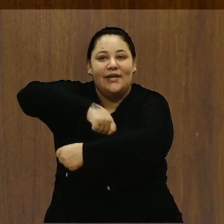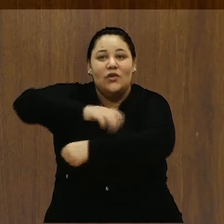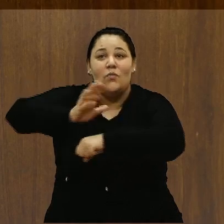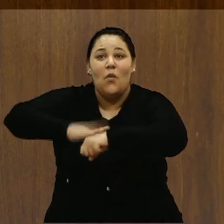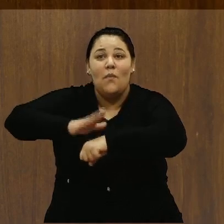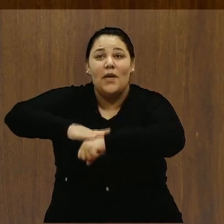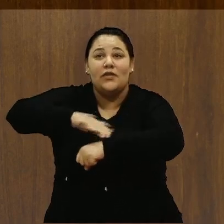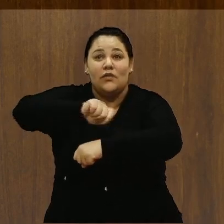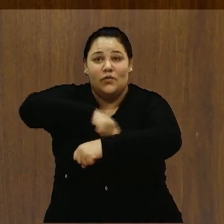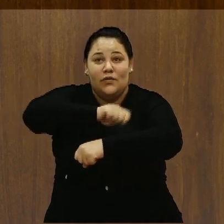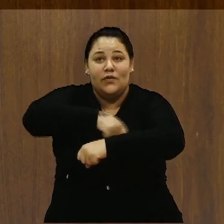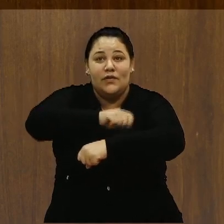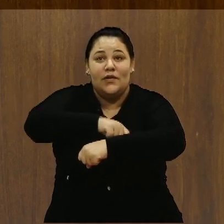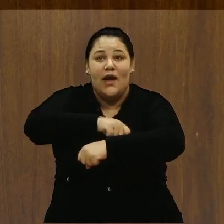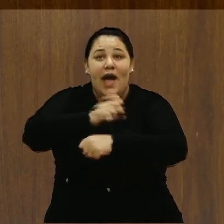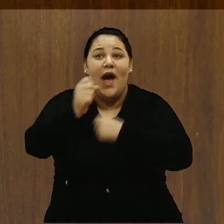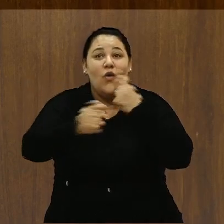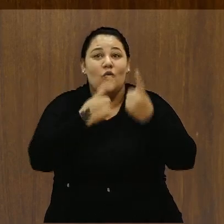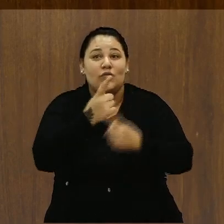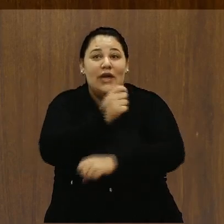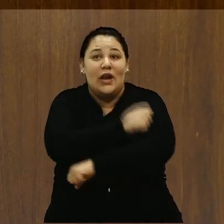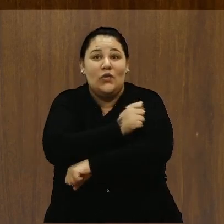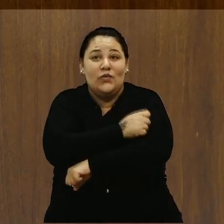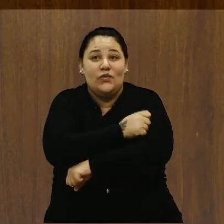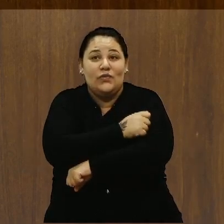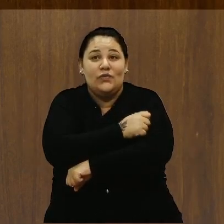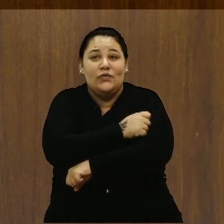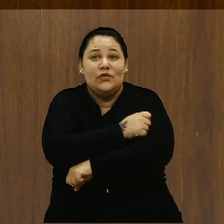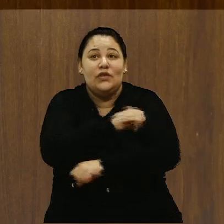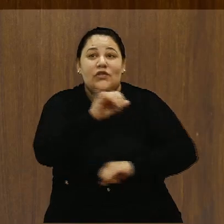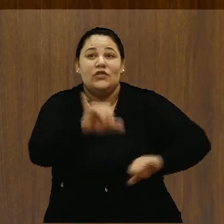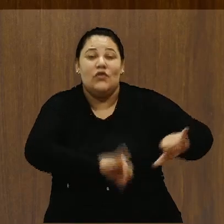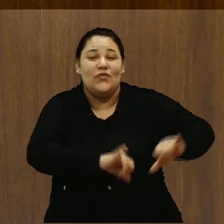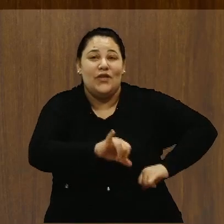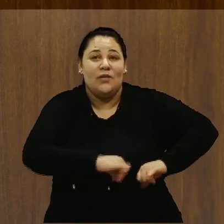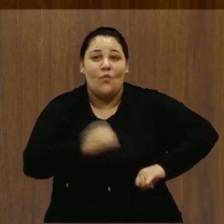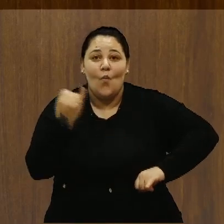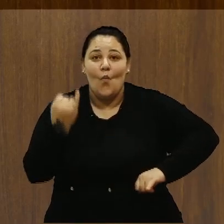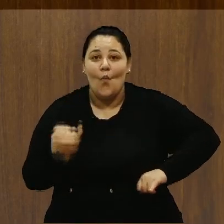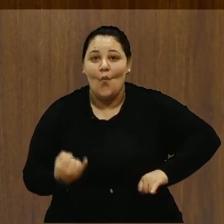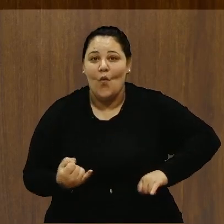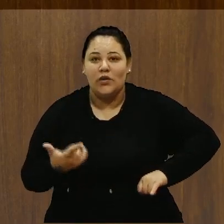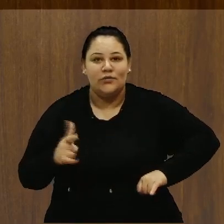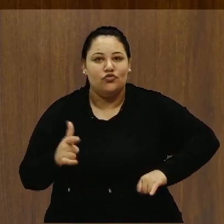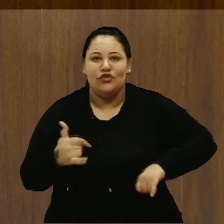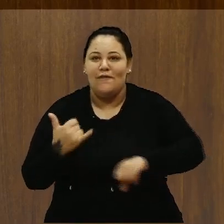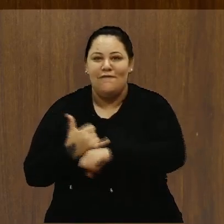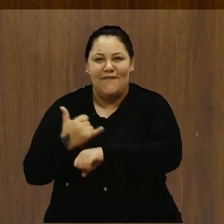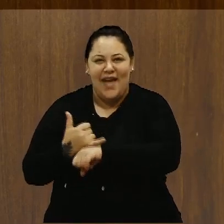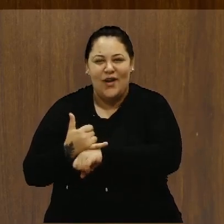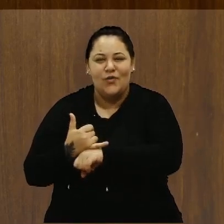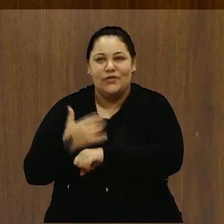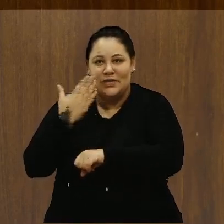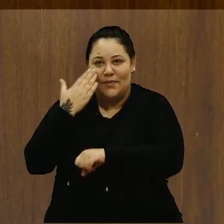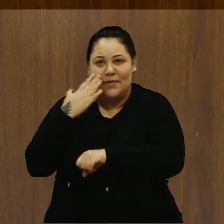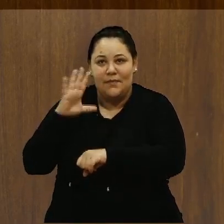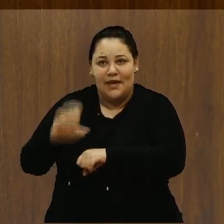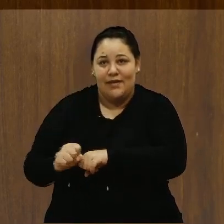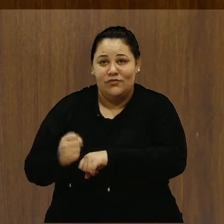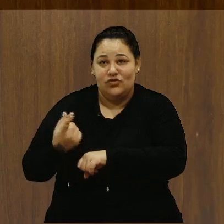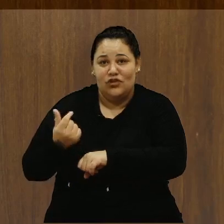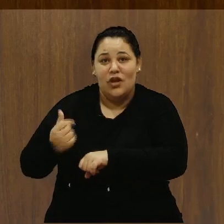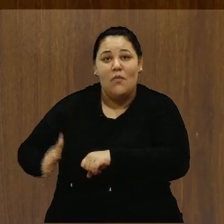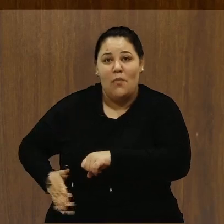merenda, especificamente alguns alunos, sofriam de desnutrição, falta de ferro. Então, minha tia pegava do dinheiro dela